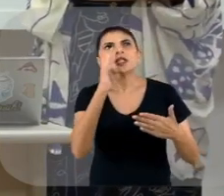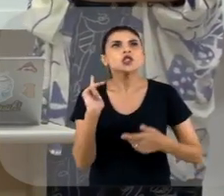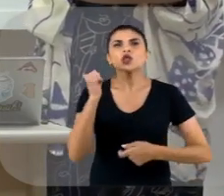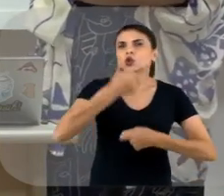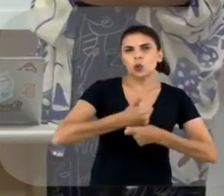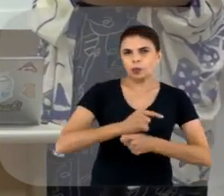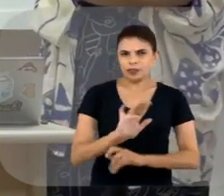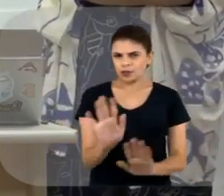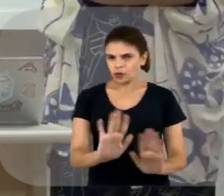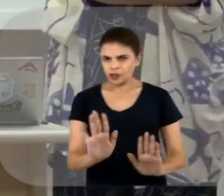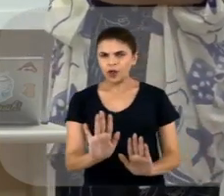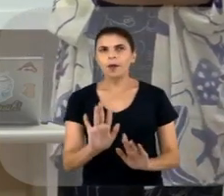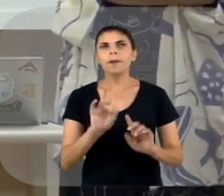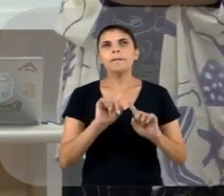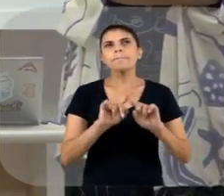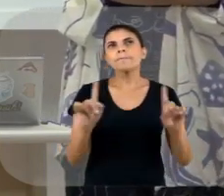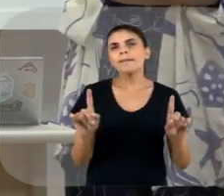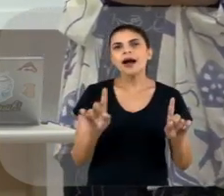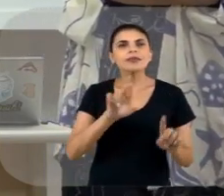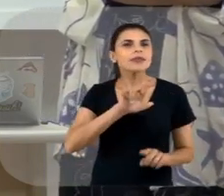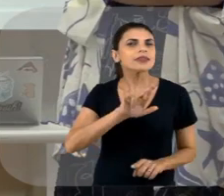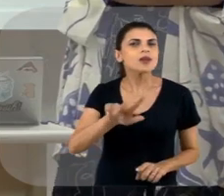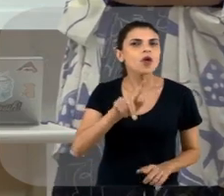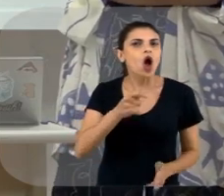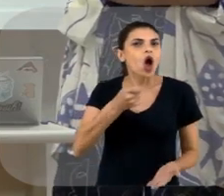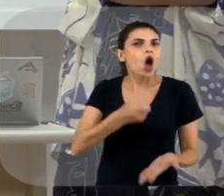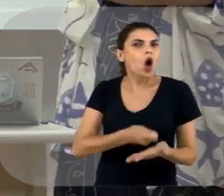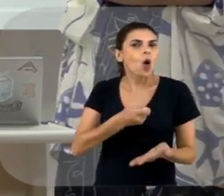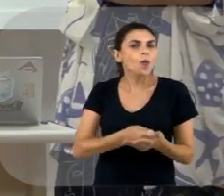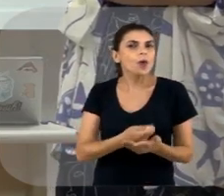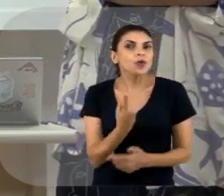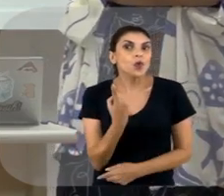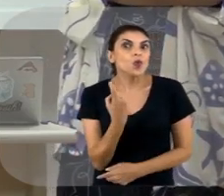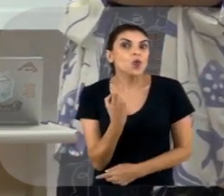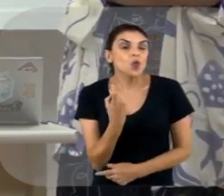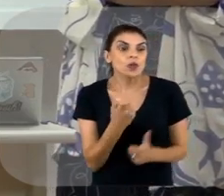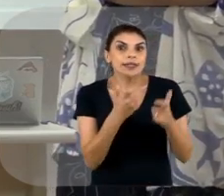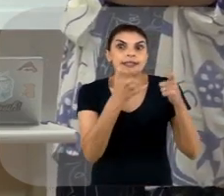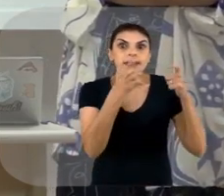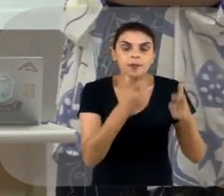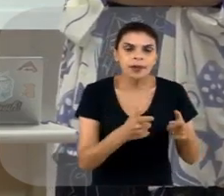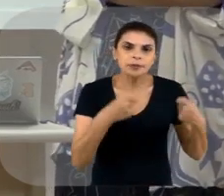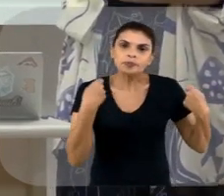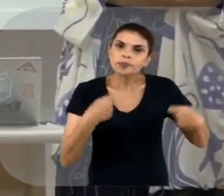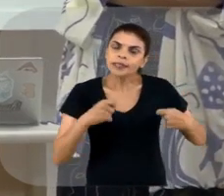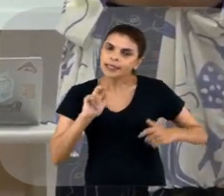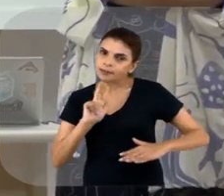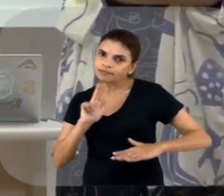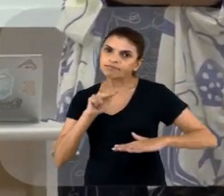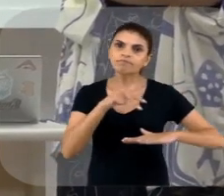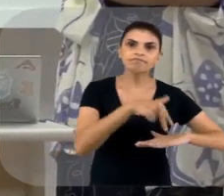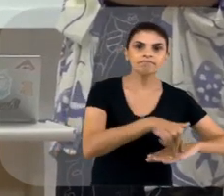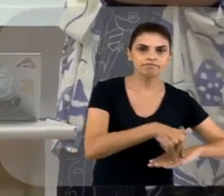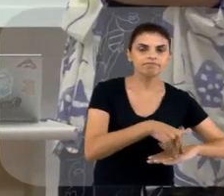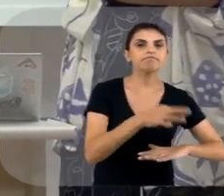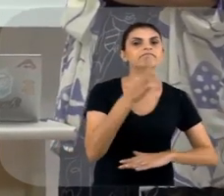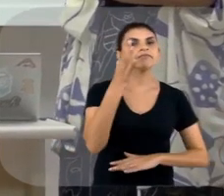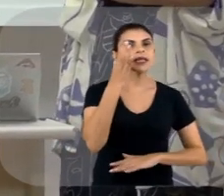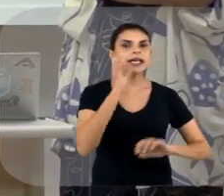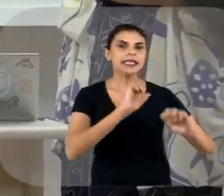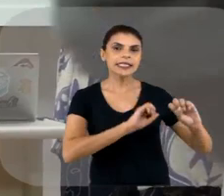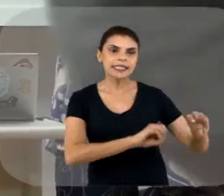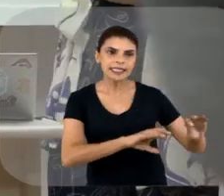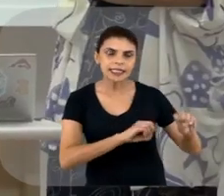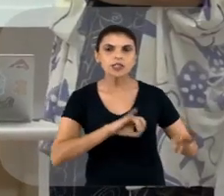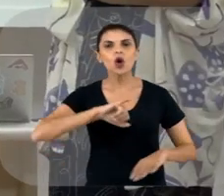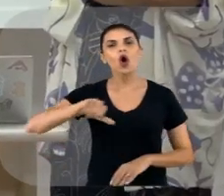vou falar substituídos, né? Mas eles não são mais os únicos cenários de ensino